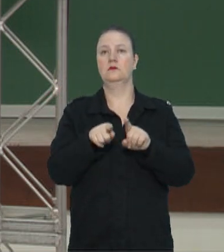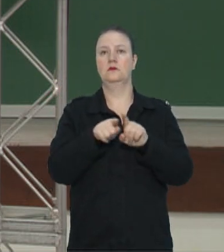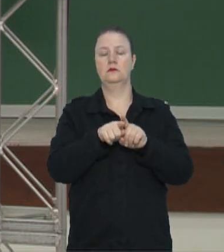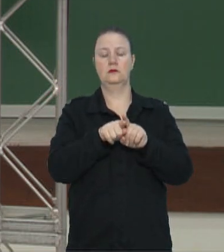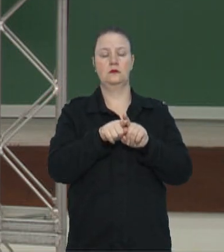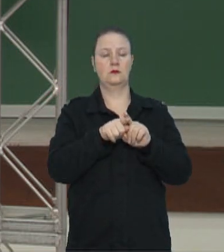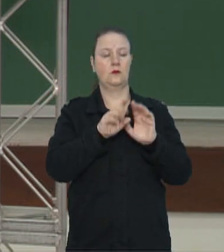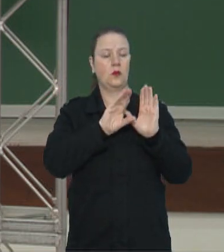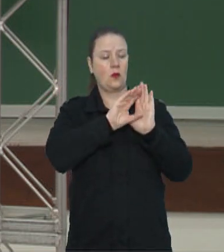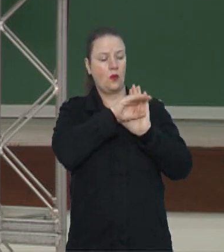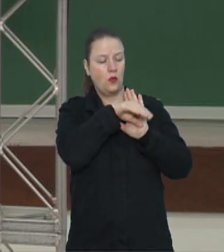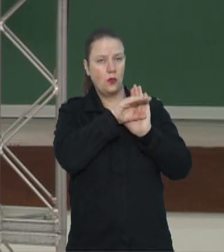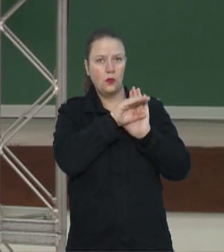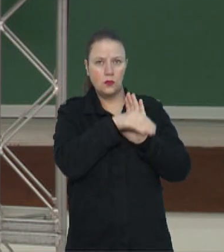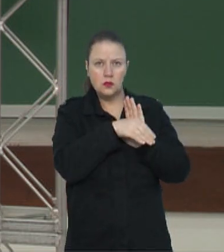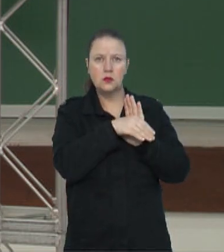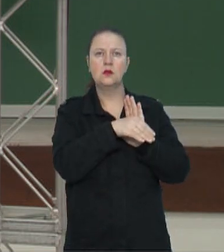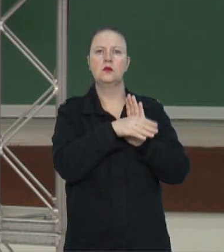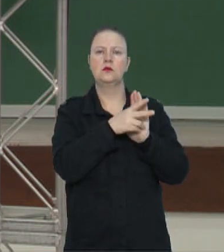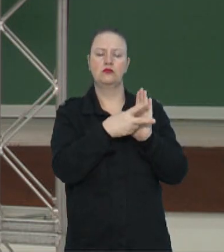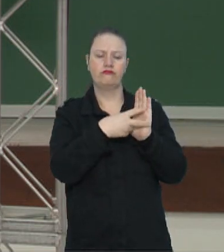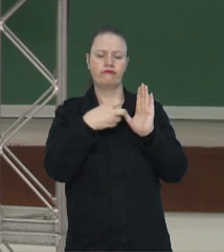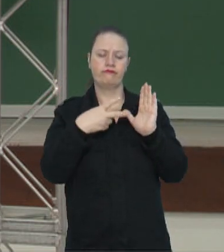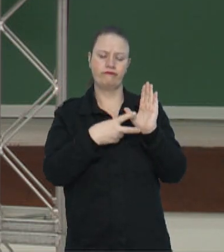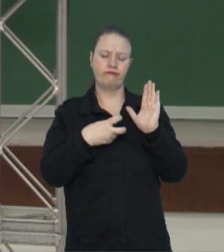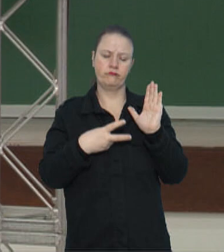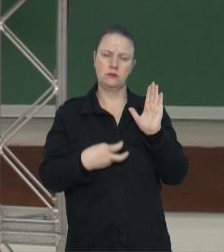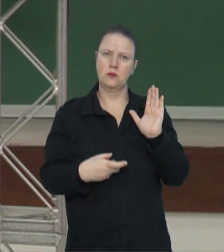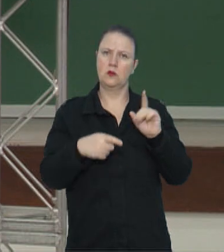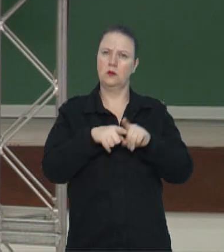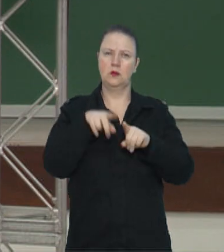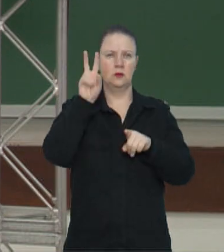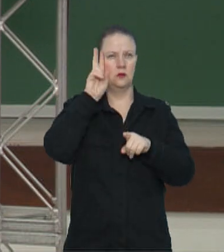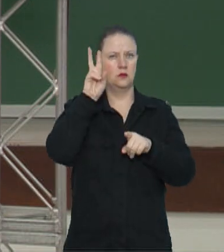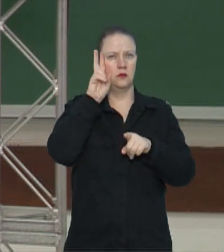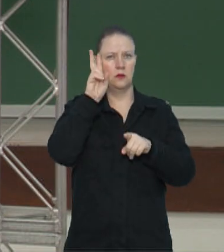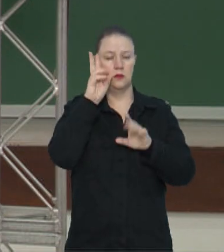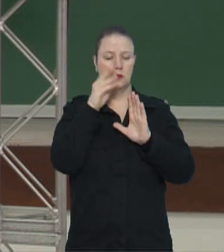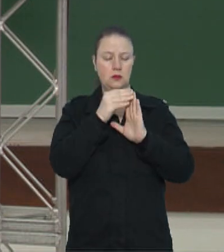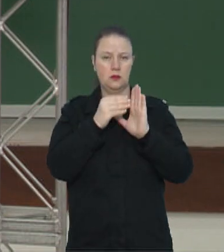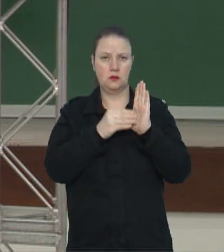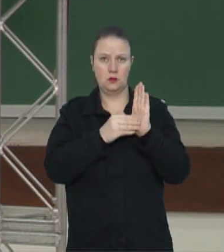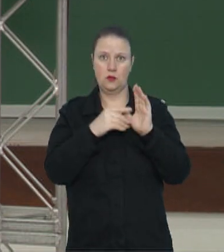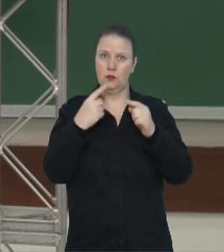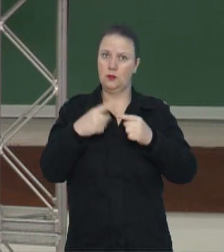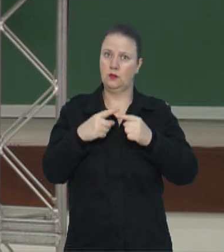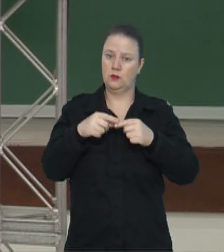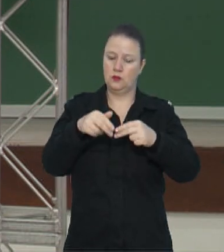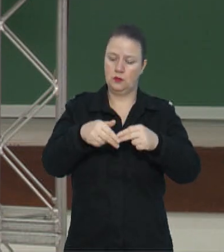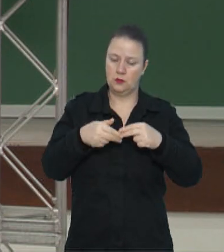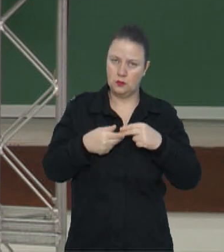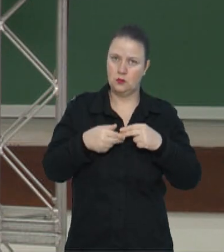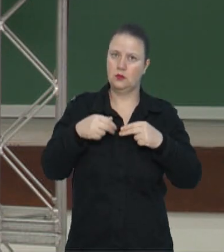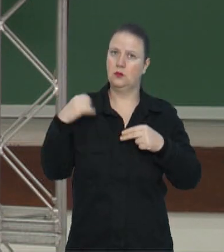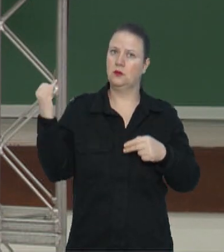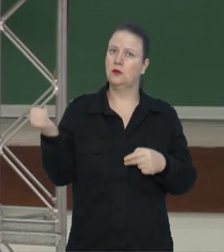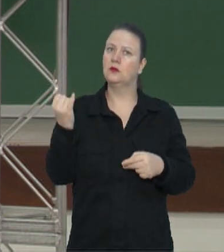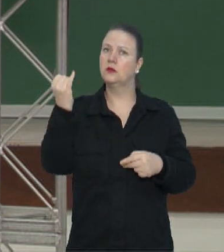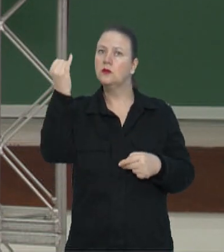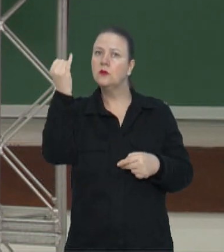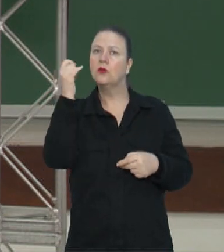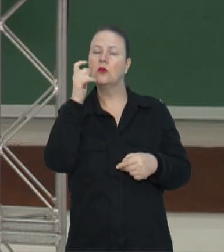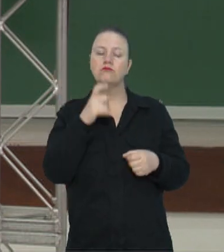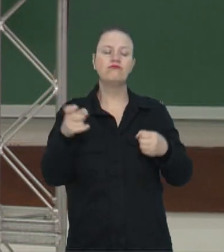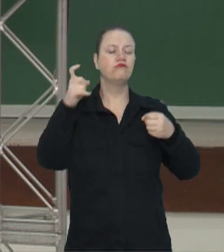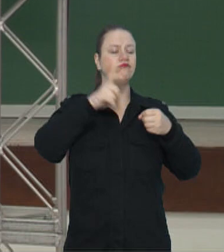também e aí eles vão ser sempre relembrados, falados com vocês aqui. Por isso que é importante ter visto direitinho lá tudo que a gente